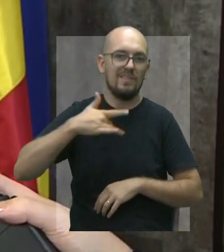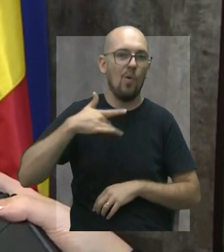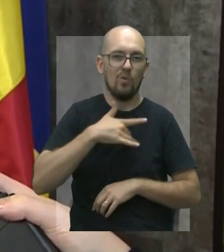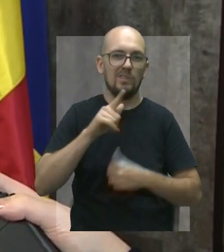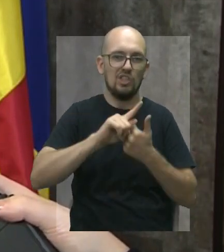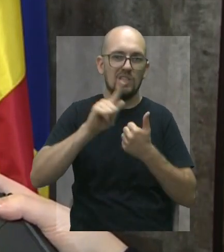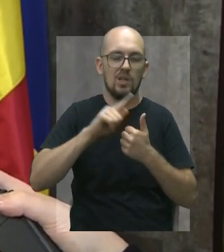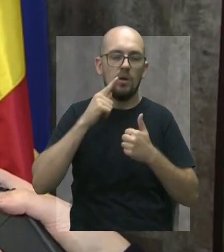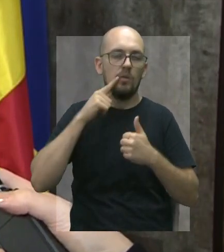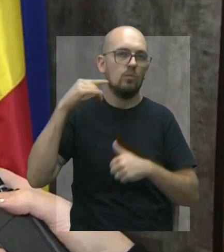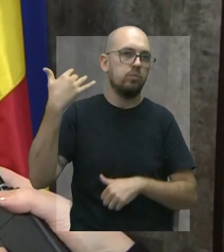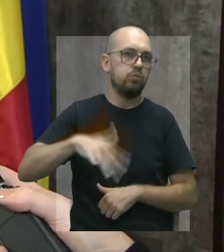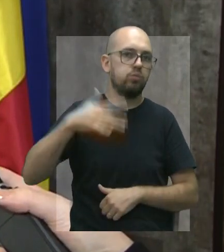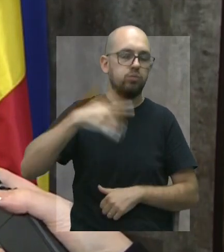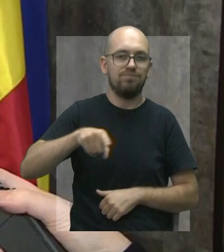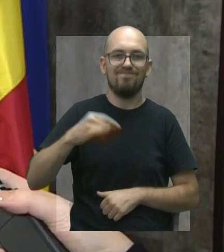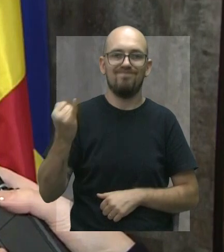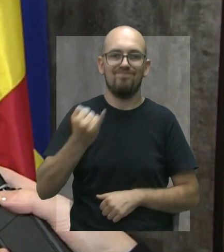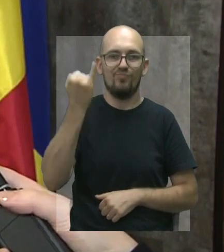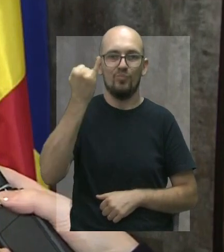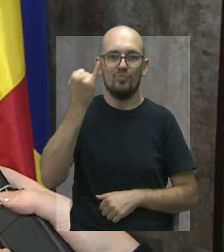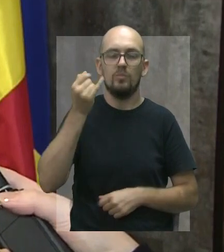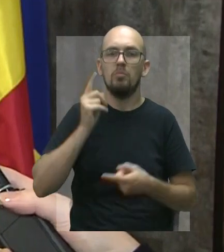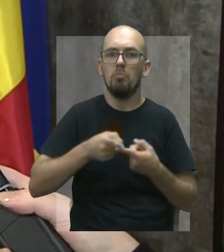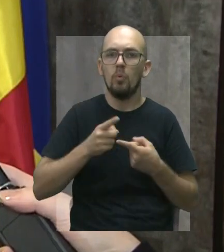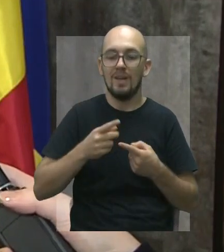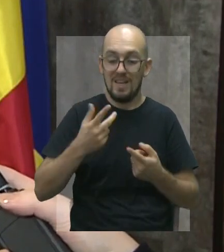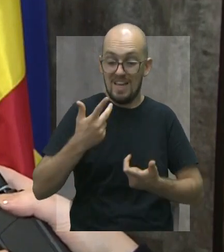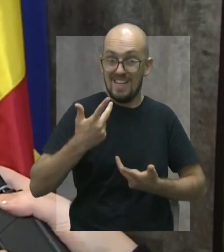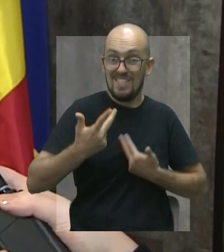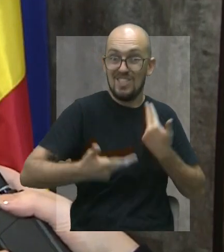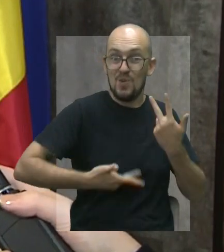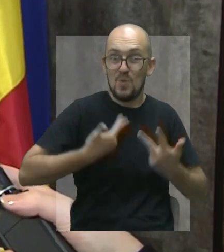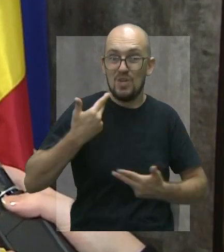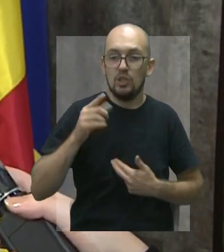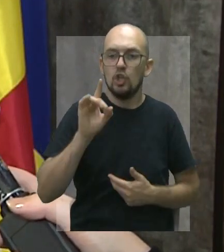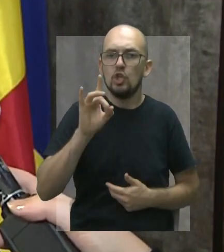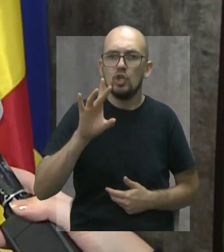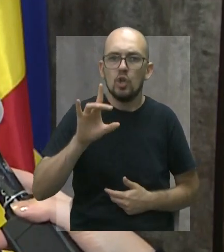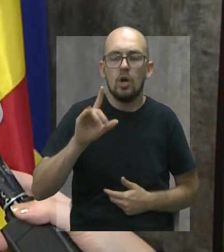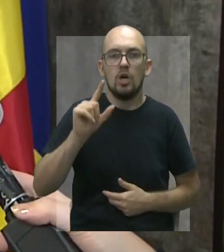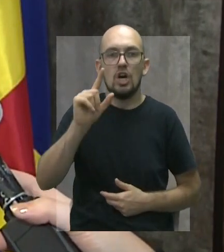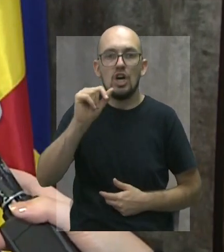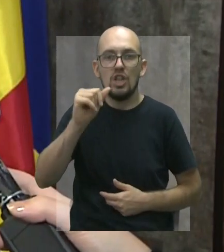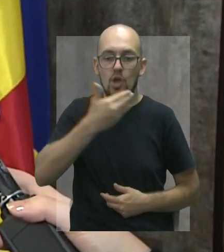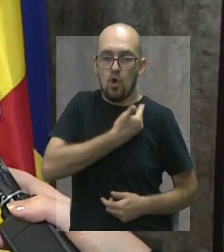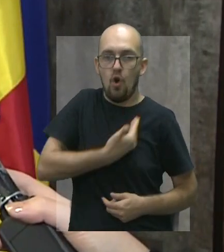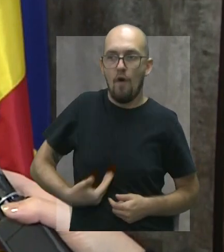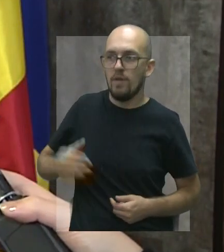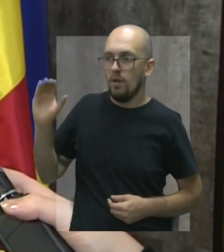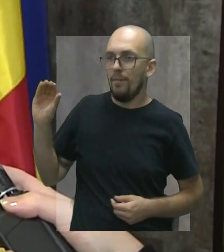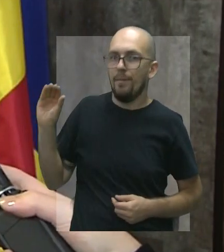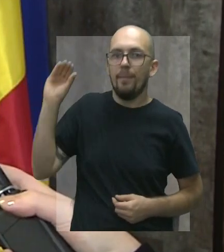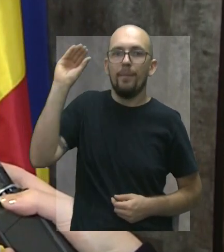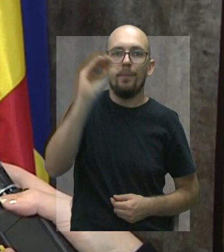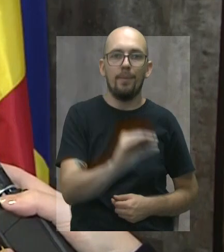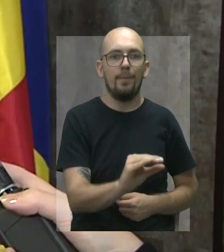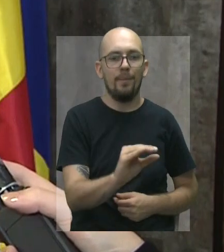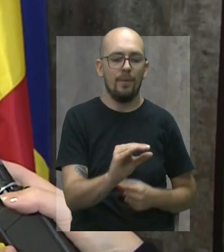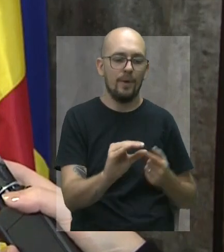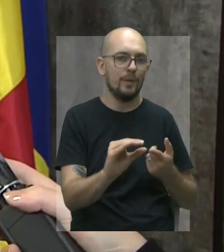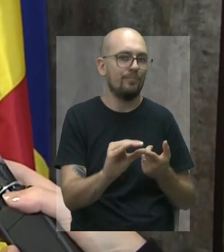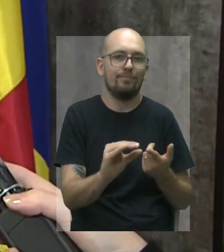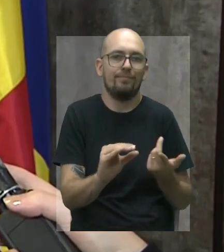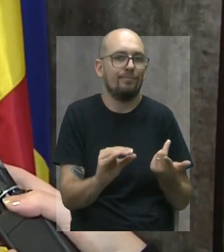uma questão muito importante, porque a gente sabe que fazer cirurgia somente com os recursos disponibilizados pelo governo federal, essa fila